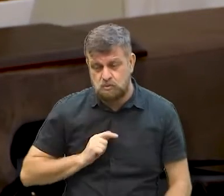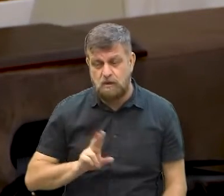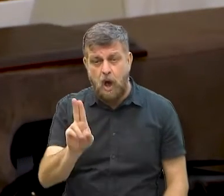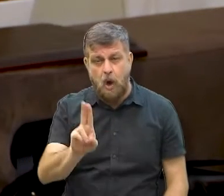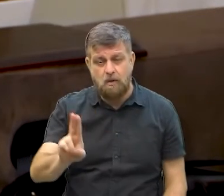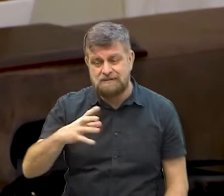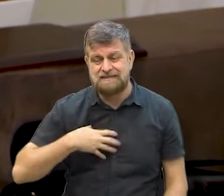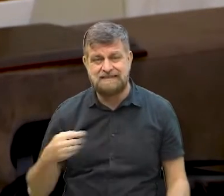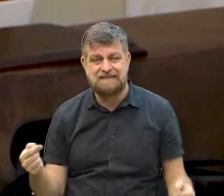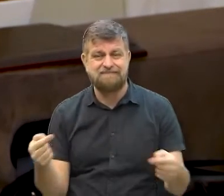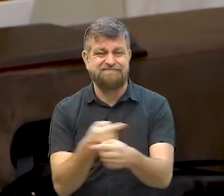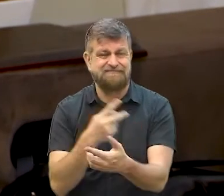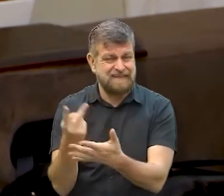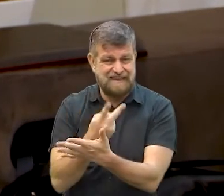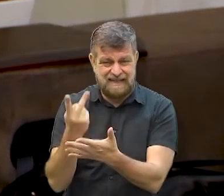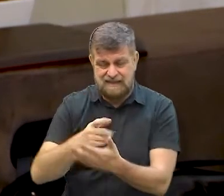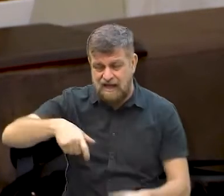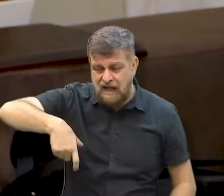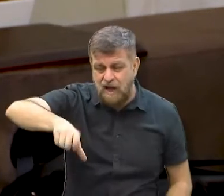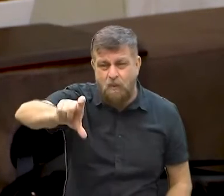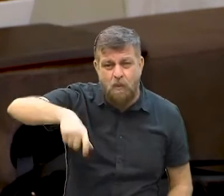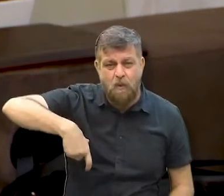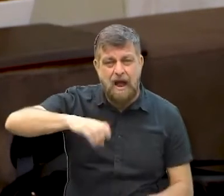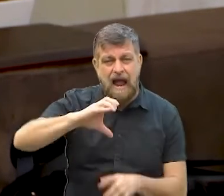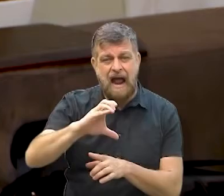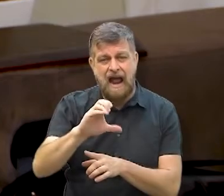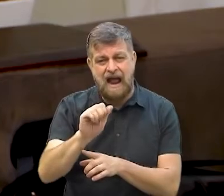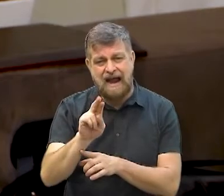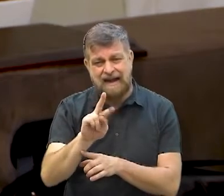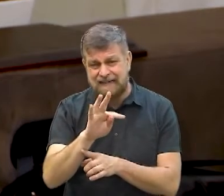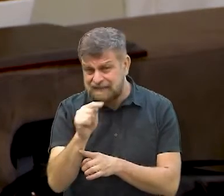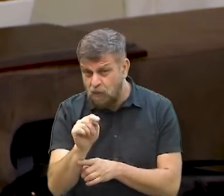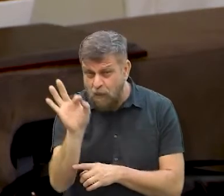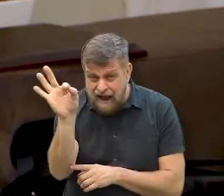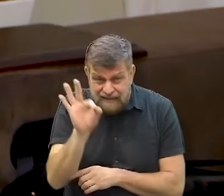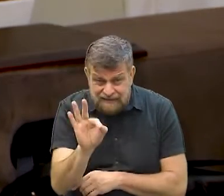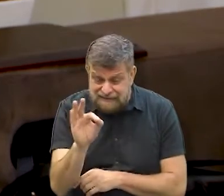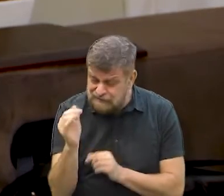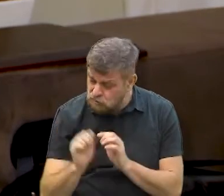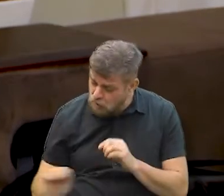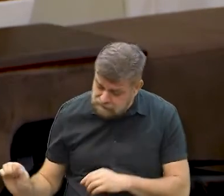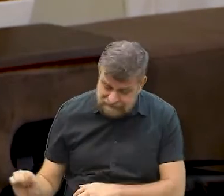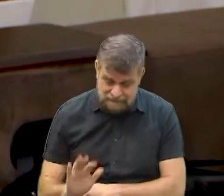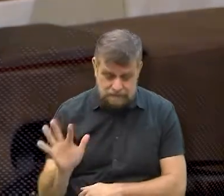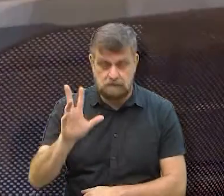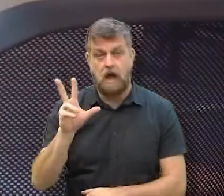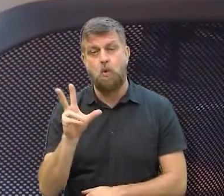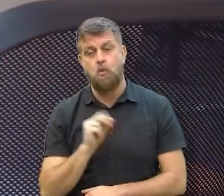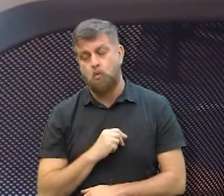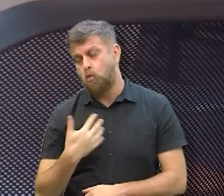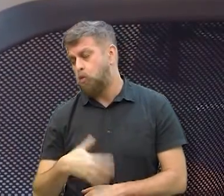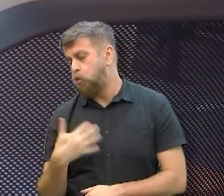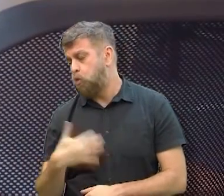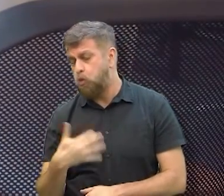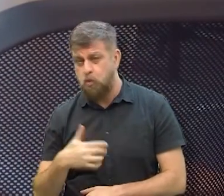forma equivocada é o crédito rotativo no cartão, porque essa é uma taxa altíssima. O que as pessoas